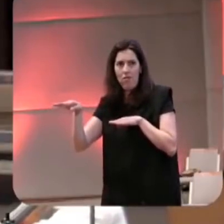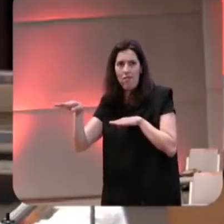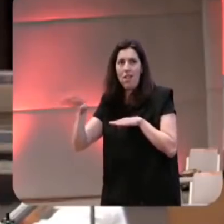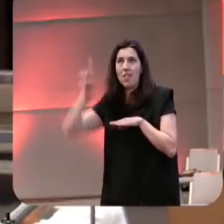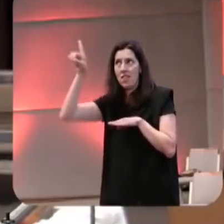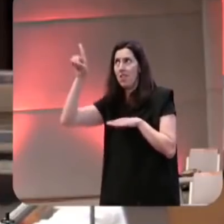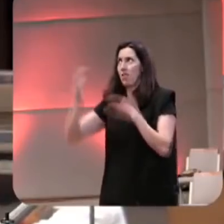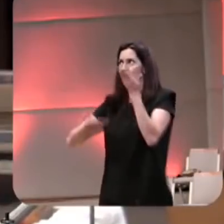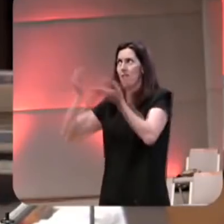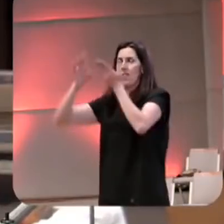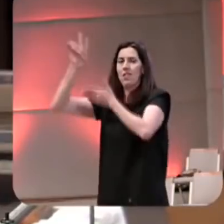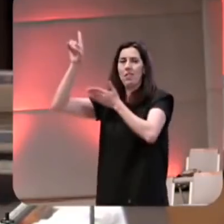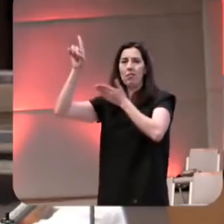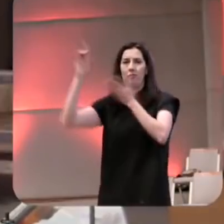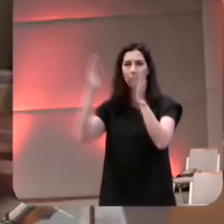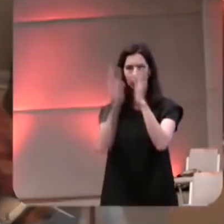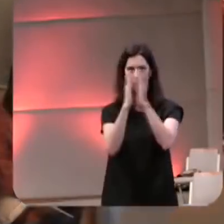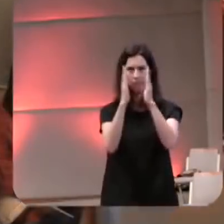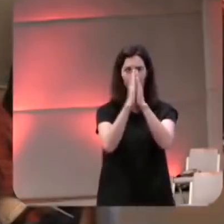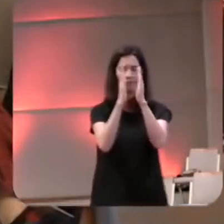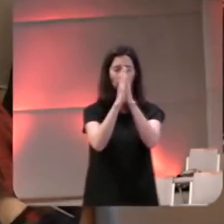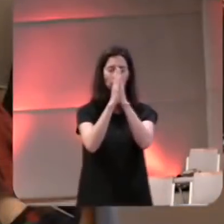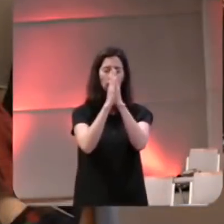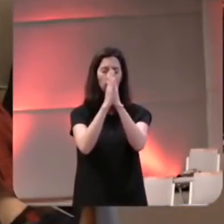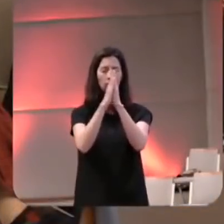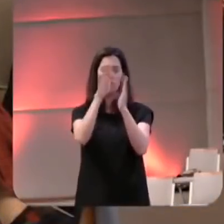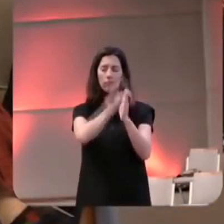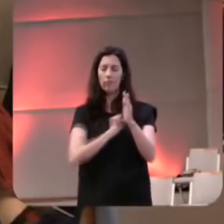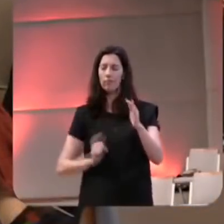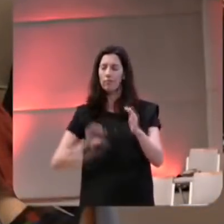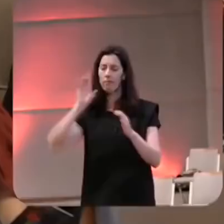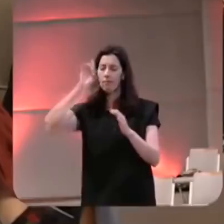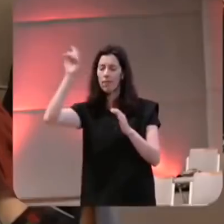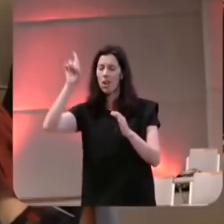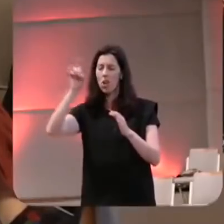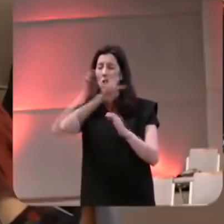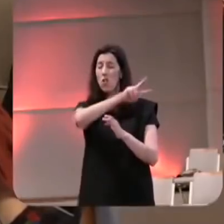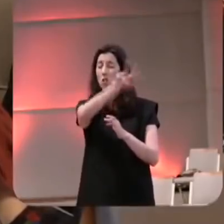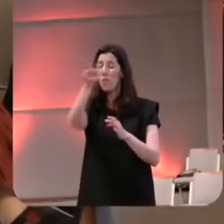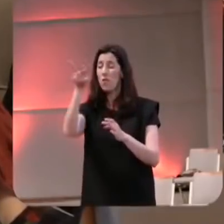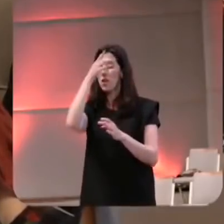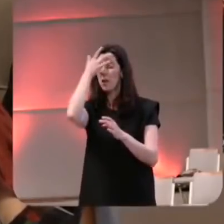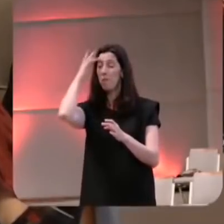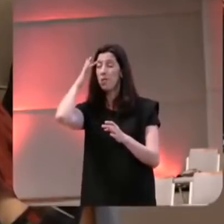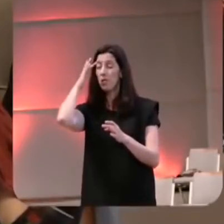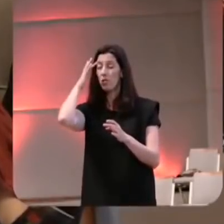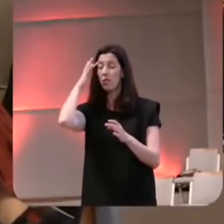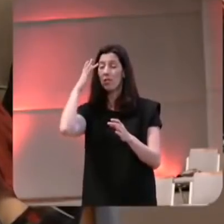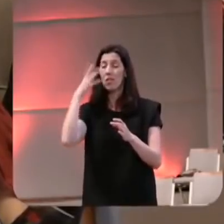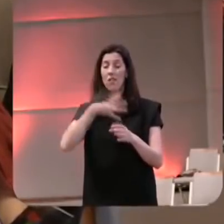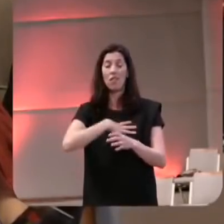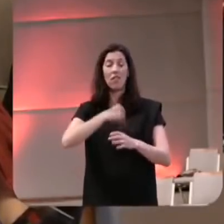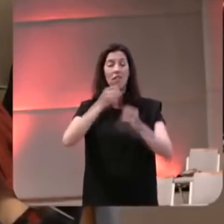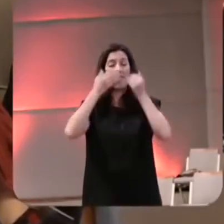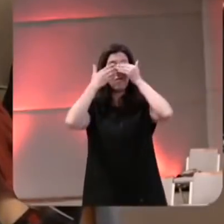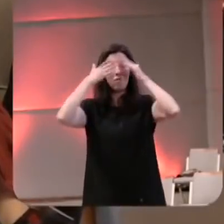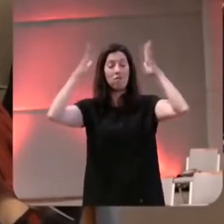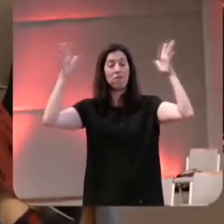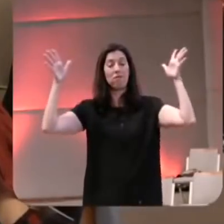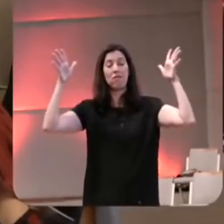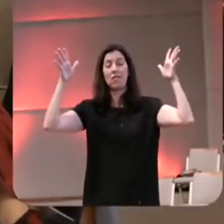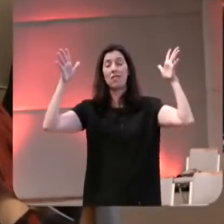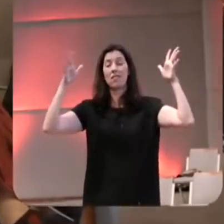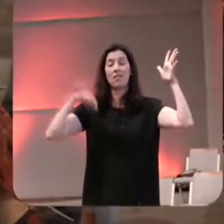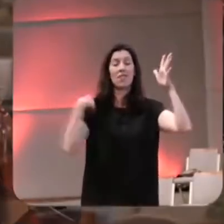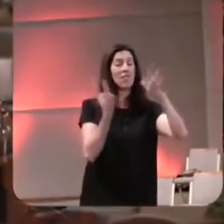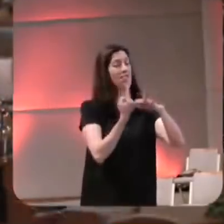oração do teu povo que aqui está, e agora eu quero te pedir, abre os olhos dos teus filhos,